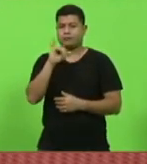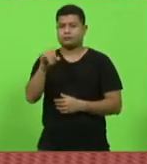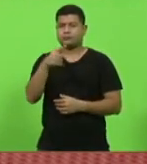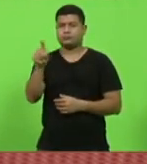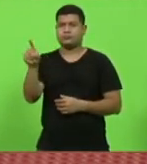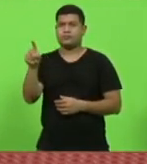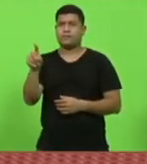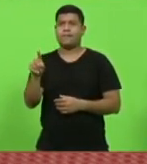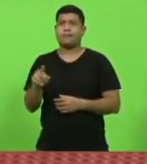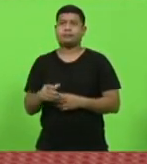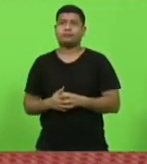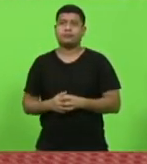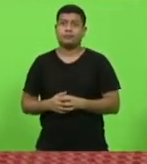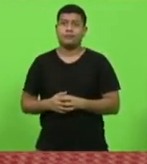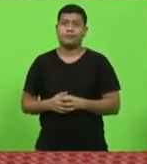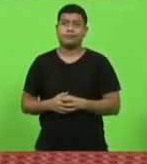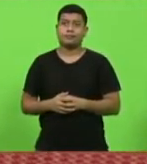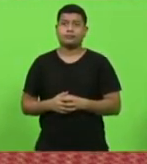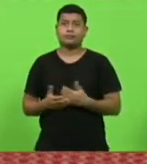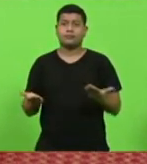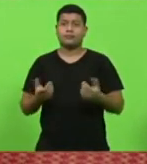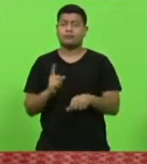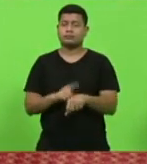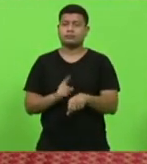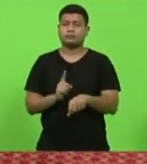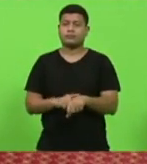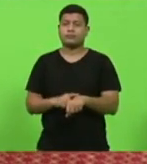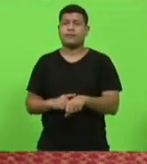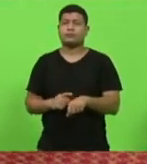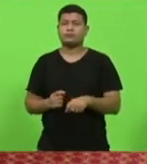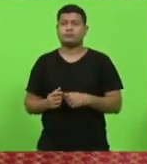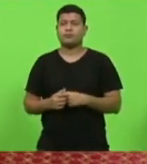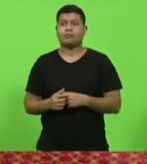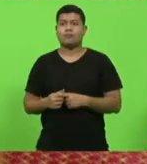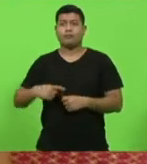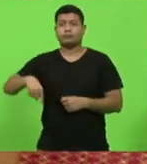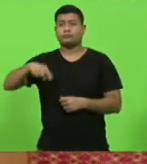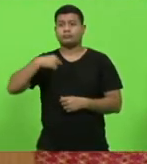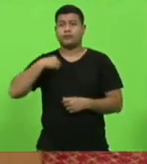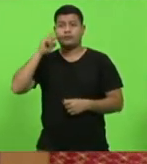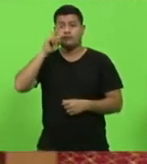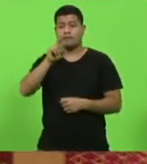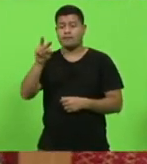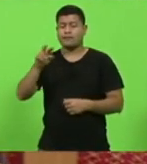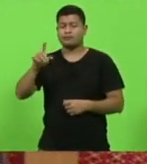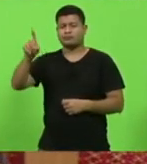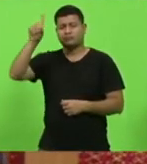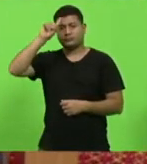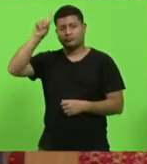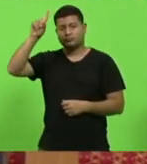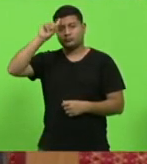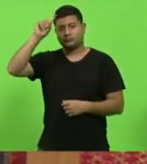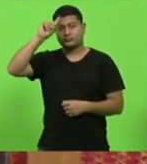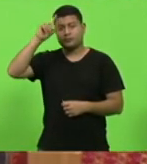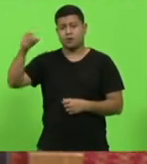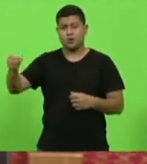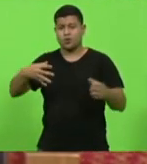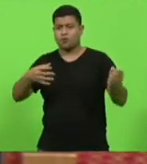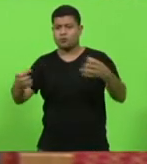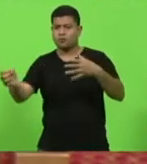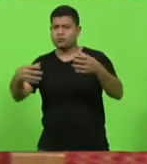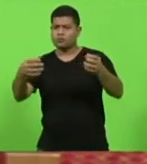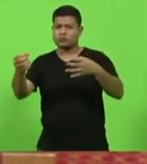Blasi nesse momento em que a gente vê a cada dia novas